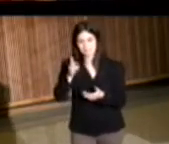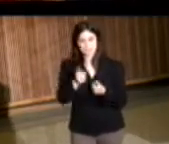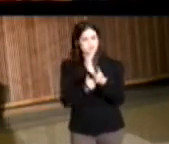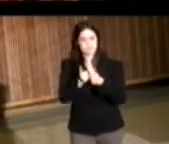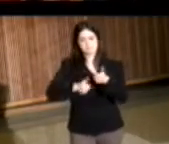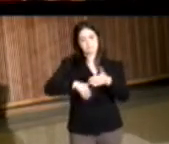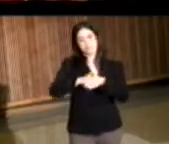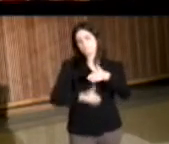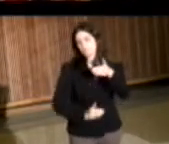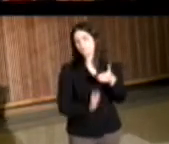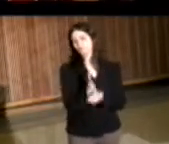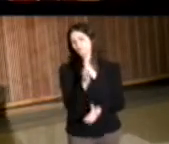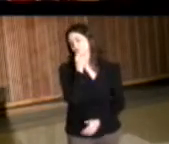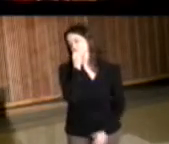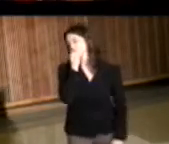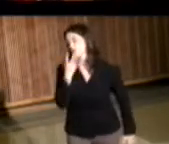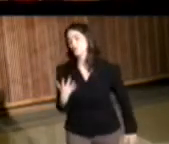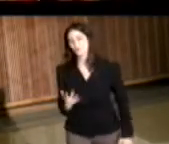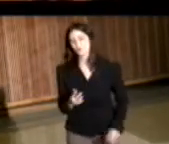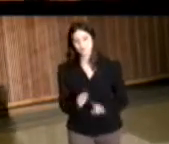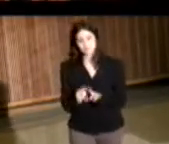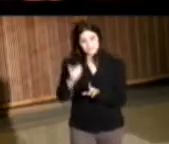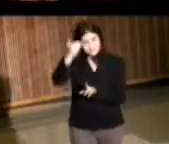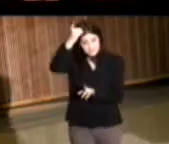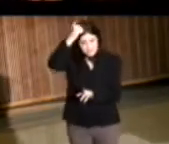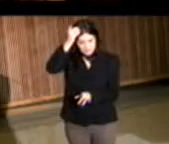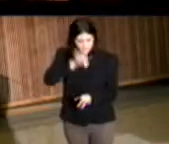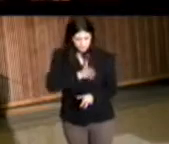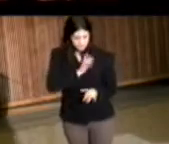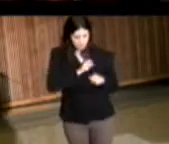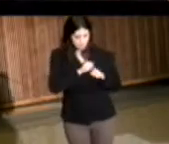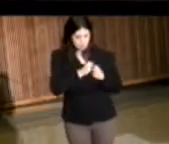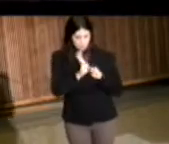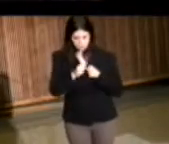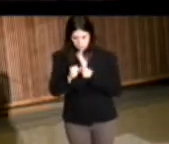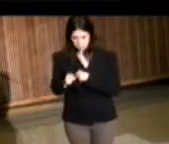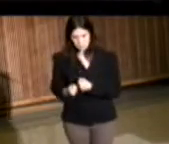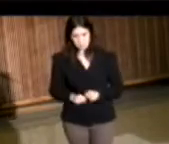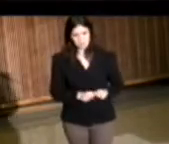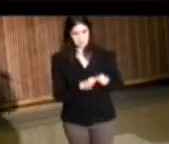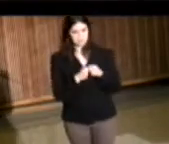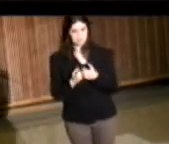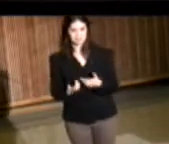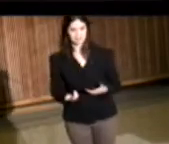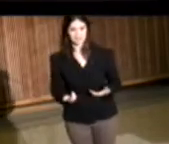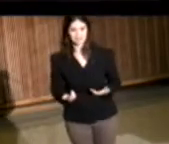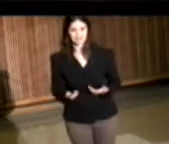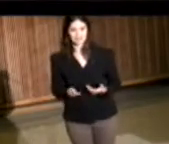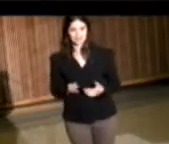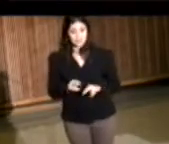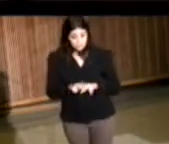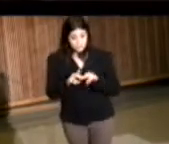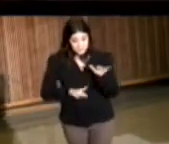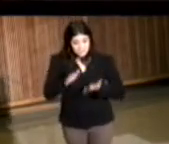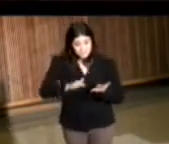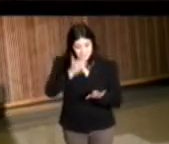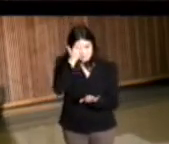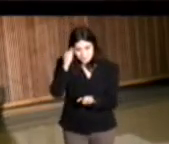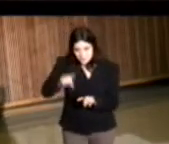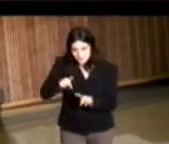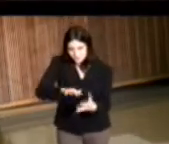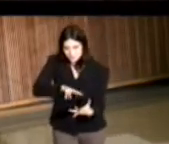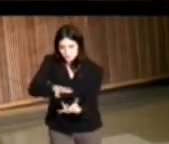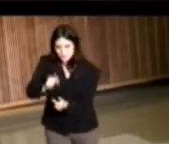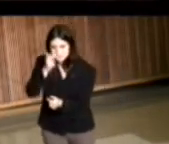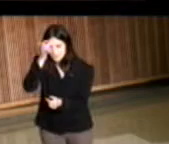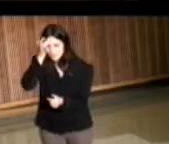gente precisa de um milagre de Deus na nossa vida. E é por isso que às vezes o pequenino desse mundo está tão prático, tão aberto, porque